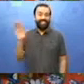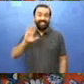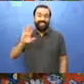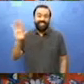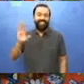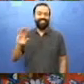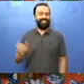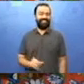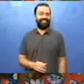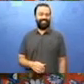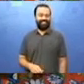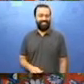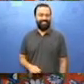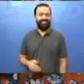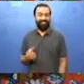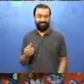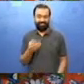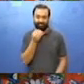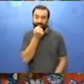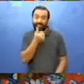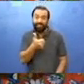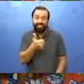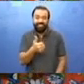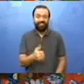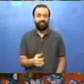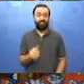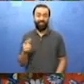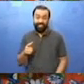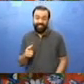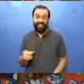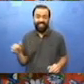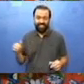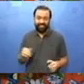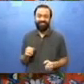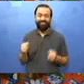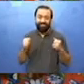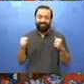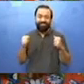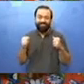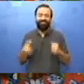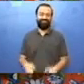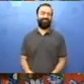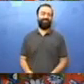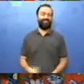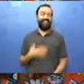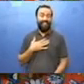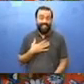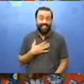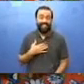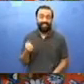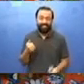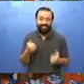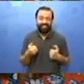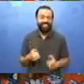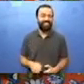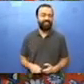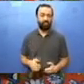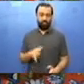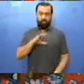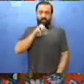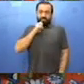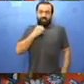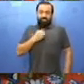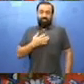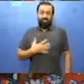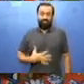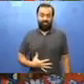Bom dia pré-escola, tudo bem com vocês? Vocês estão animados para a nossa aula de hoje? Eu estou muito animada e se preparem, respirem fundo